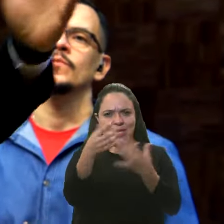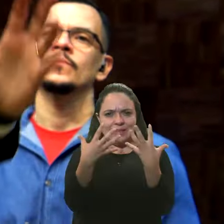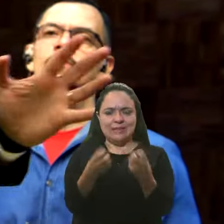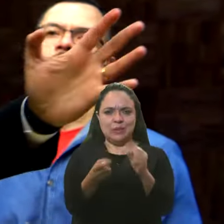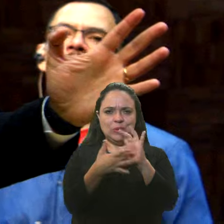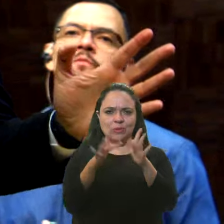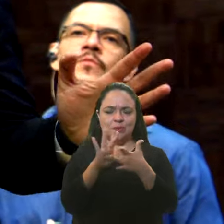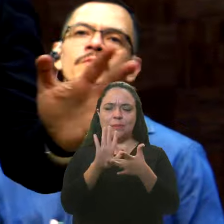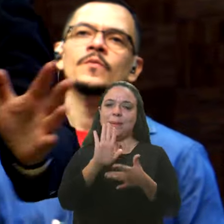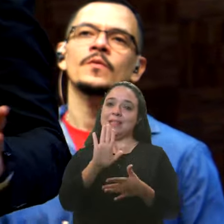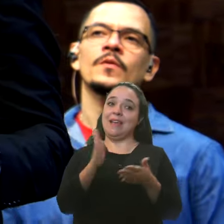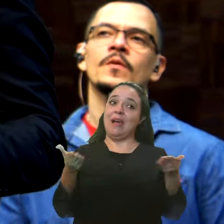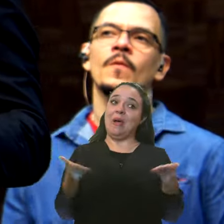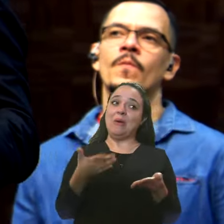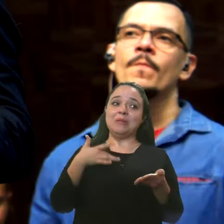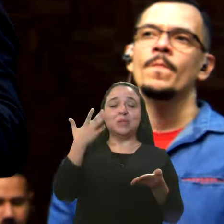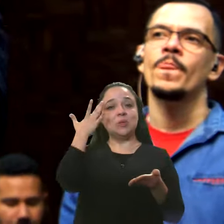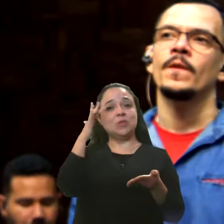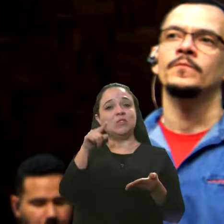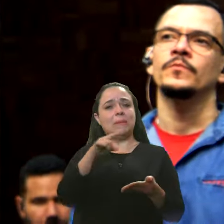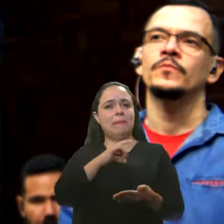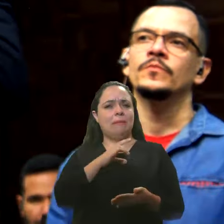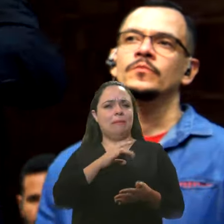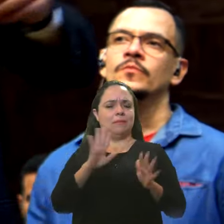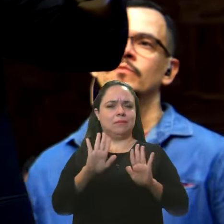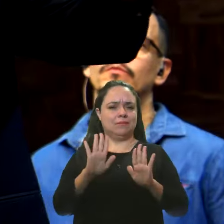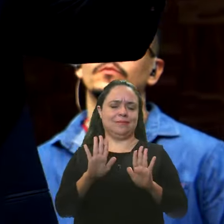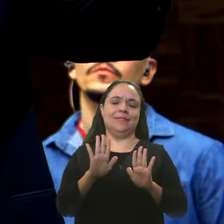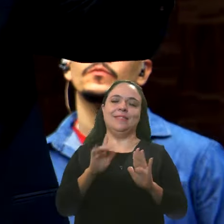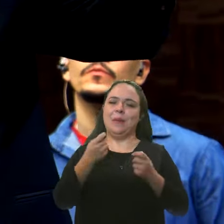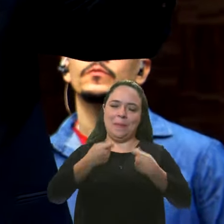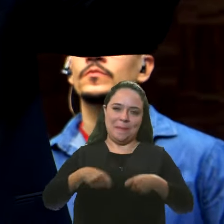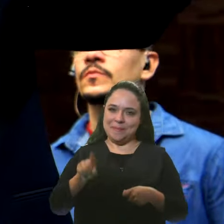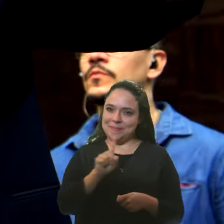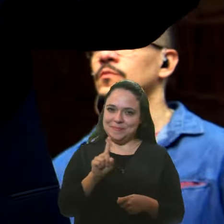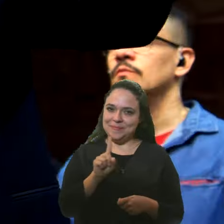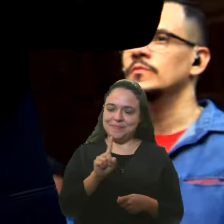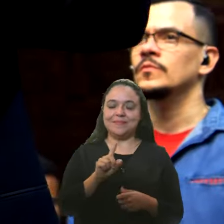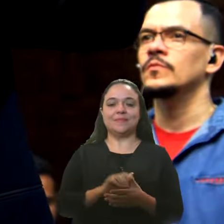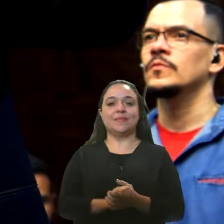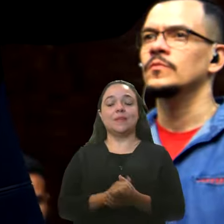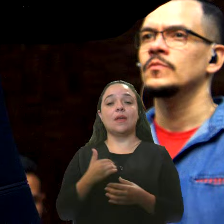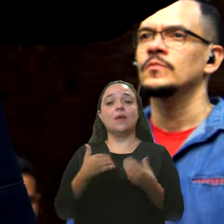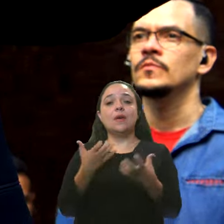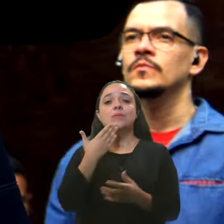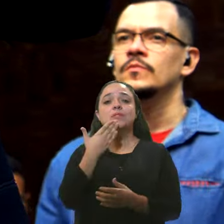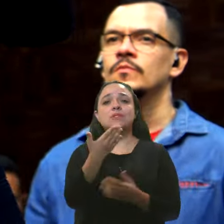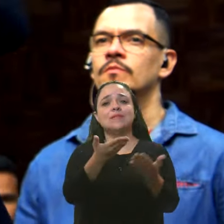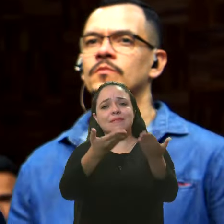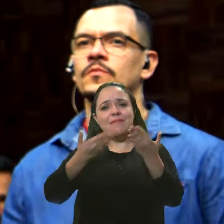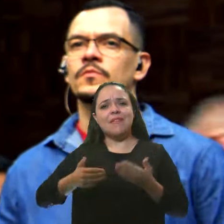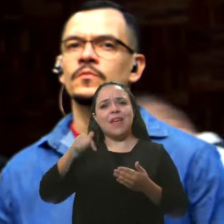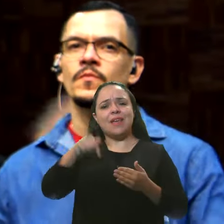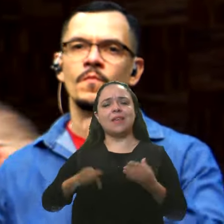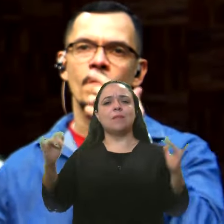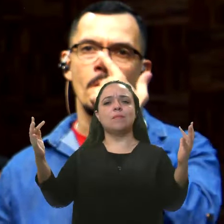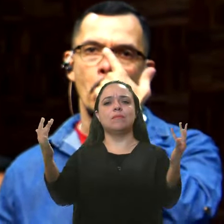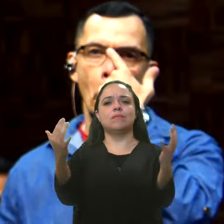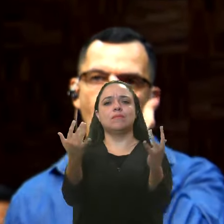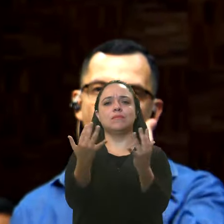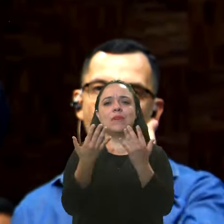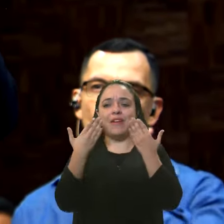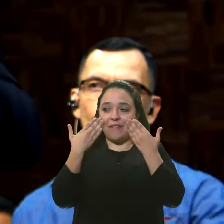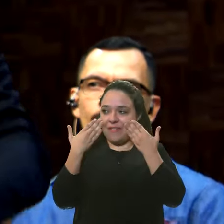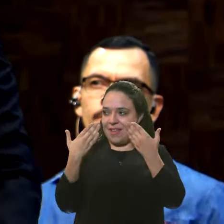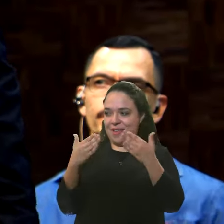nesse aqui você vai sentir um pouco de receio, mas não tenha. Eu quero orar por você e quero te convidar a vir aqui até a